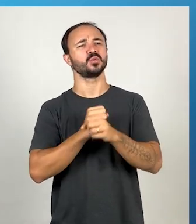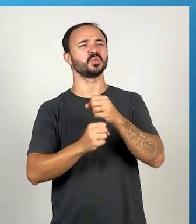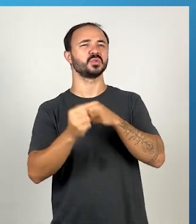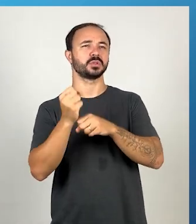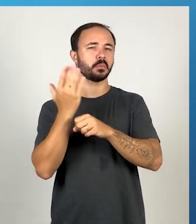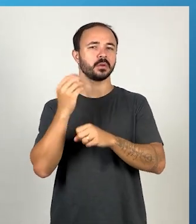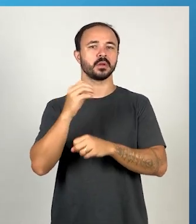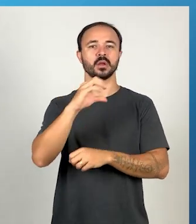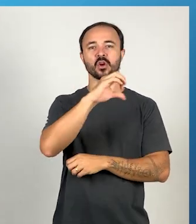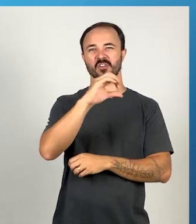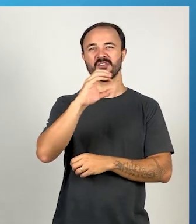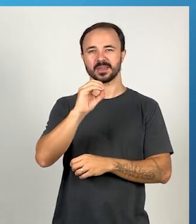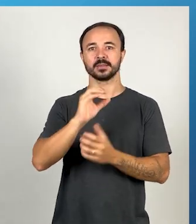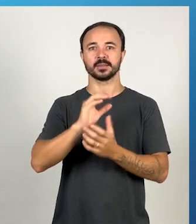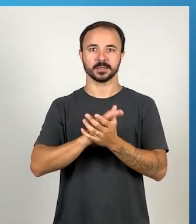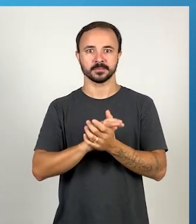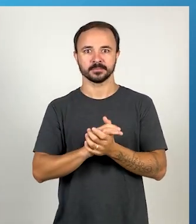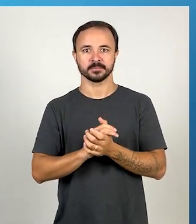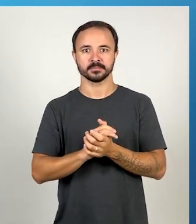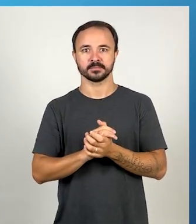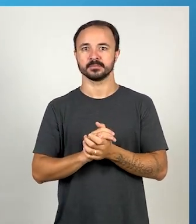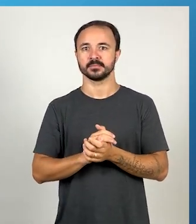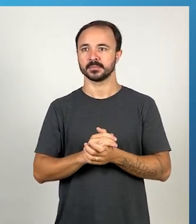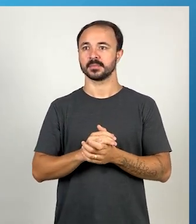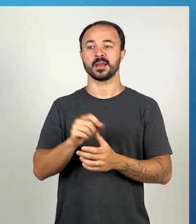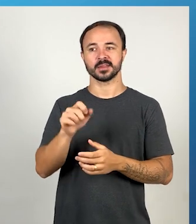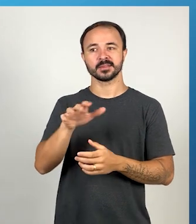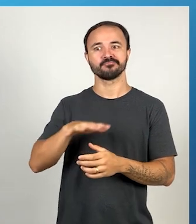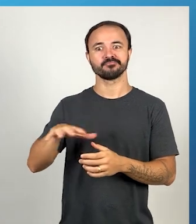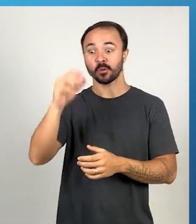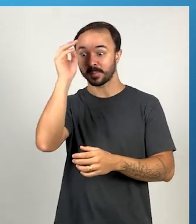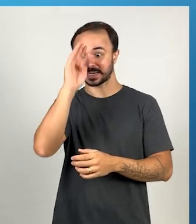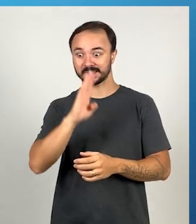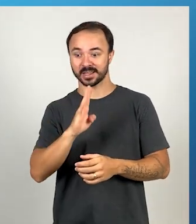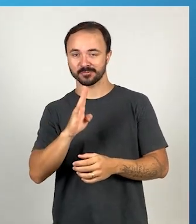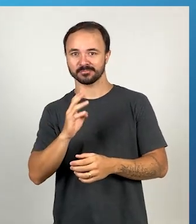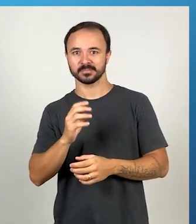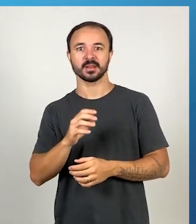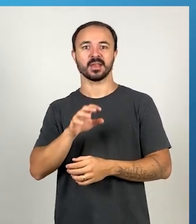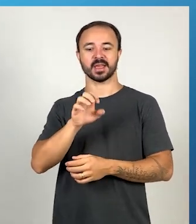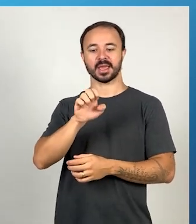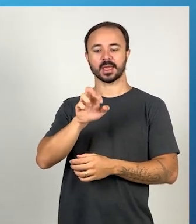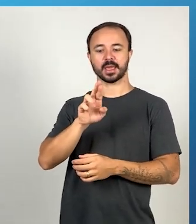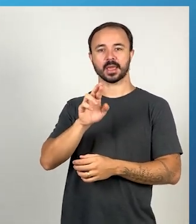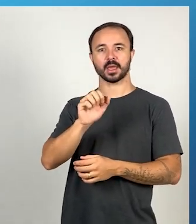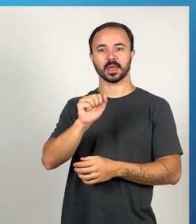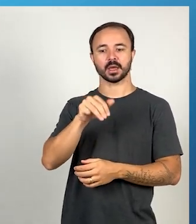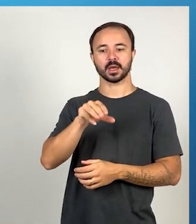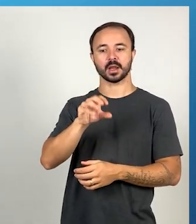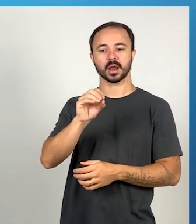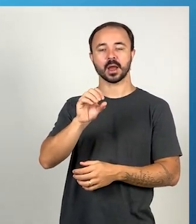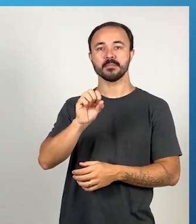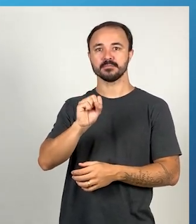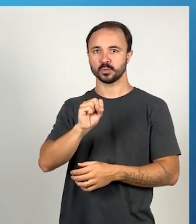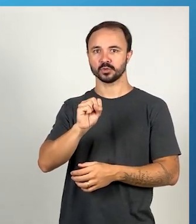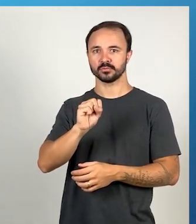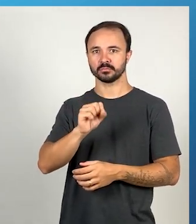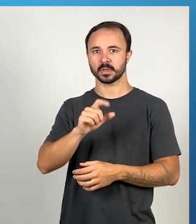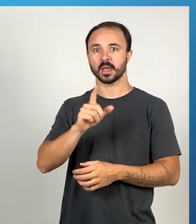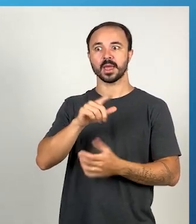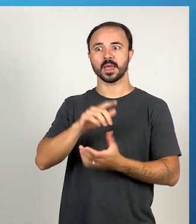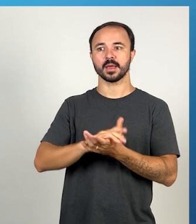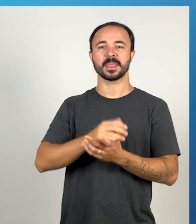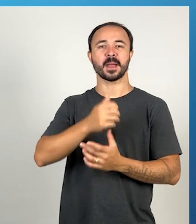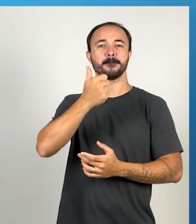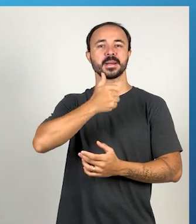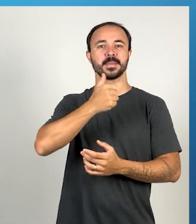90, os brasileiros éramos apaixonados por futebol. O verbo éramos está na primeira pessoa do